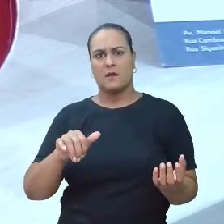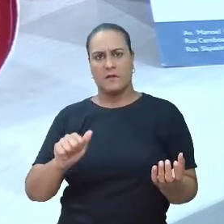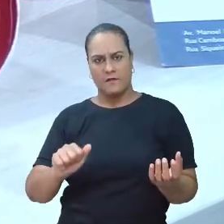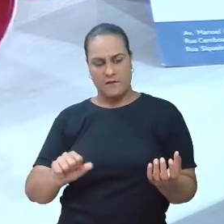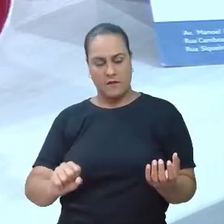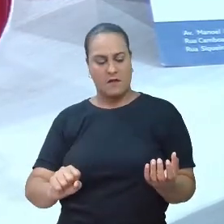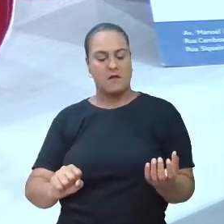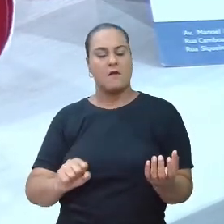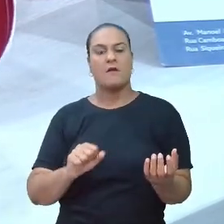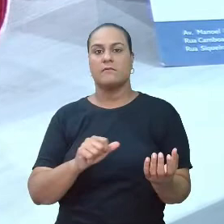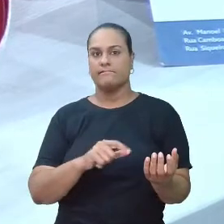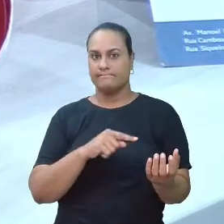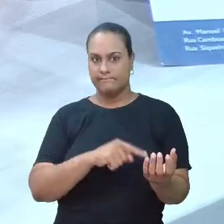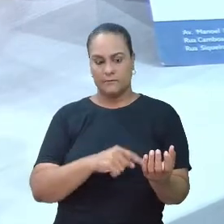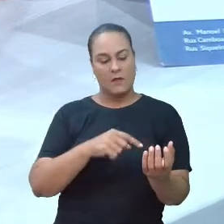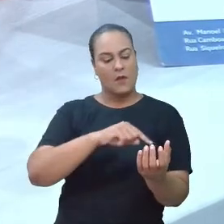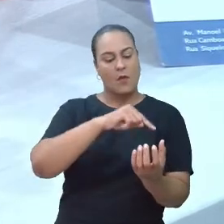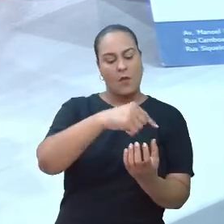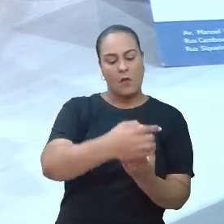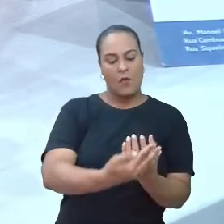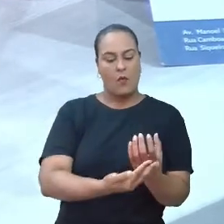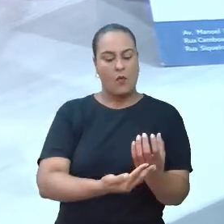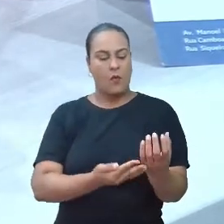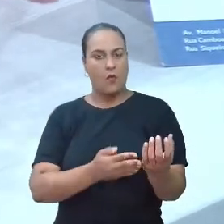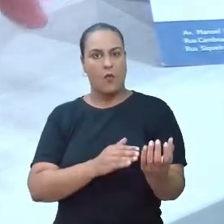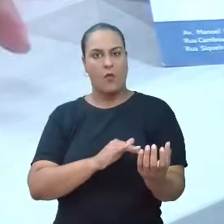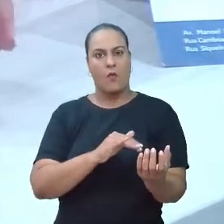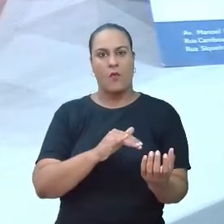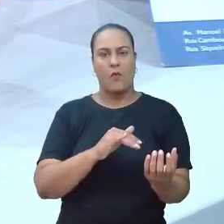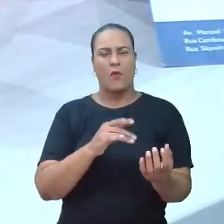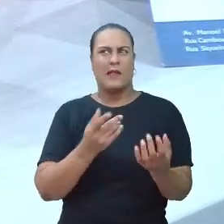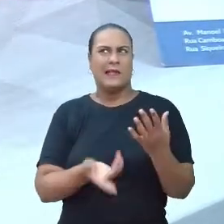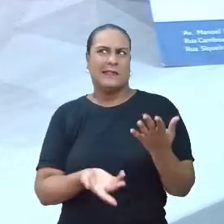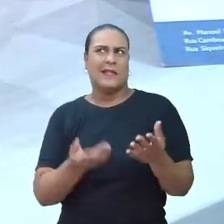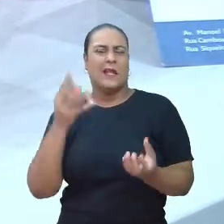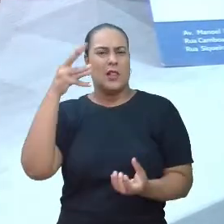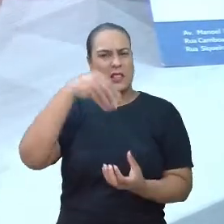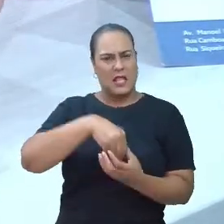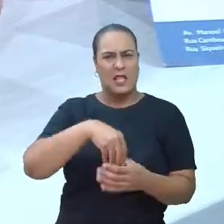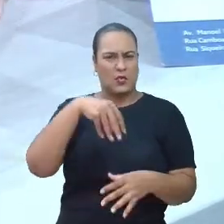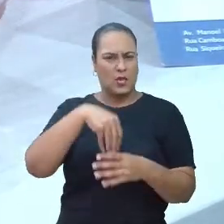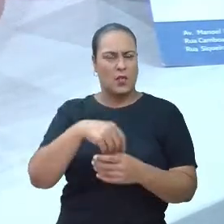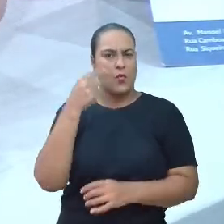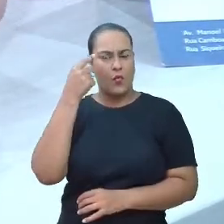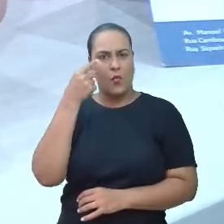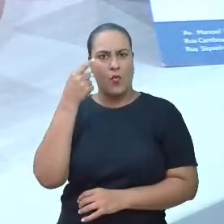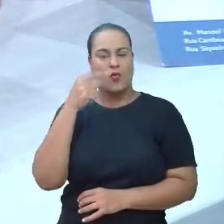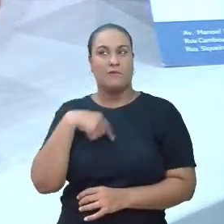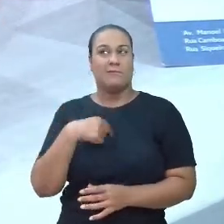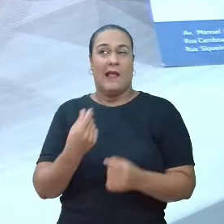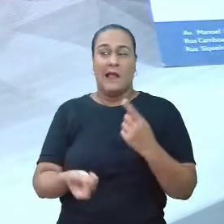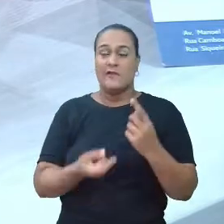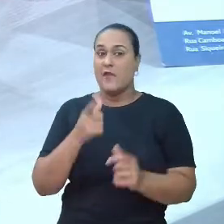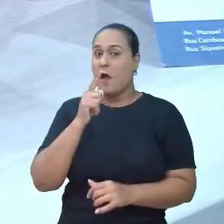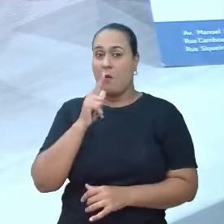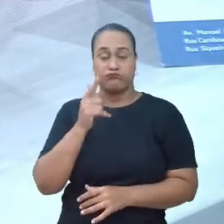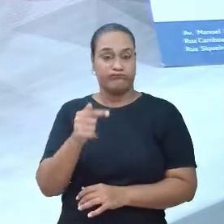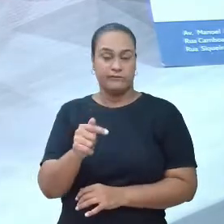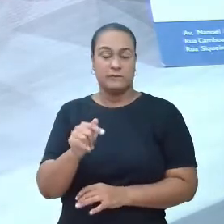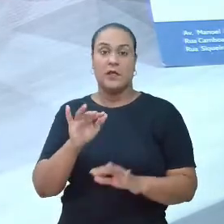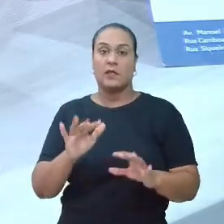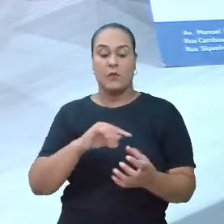nutrir as partes do olho que não recebem tanto essa irrigação. E aqui nessa parte amarela, eu